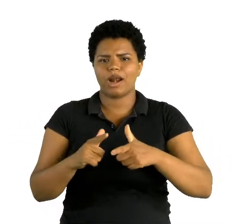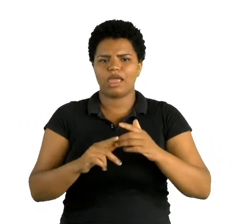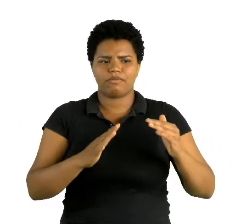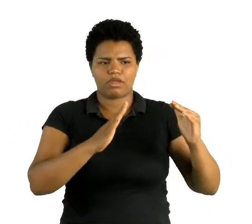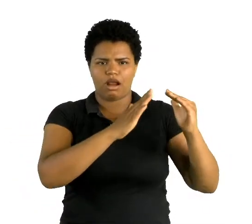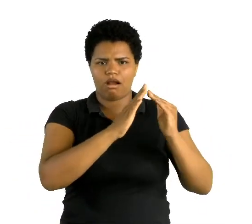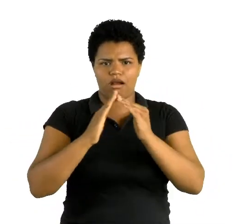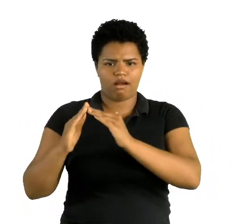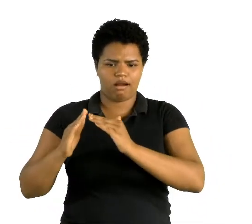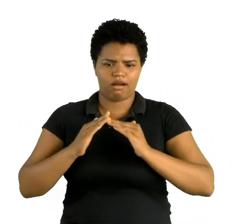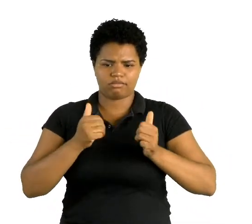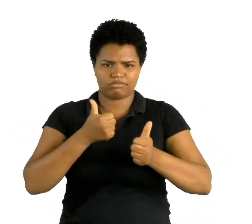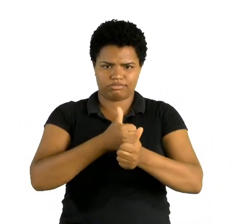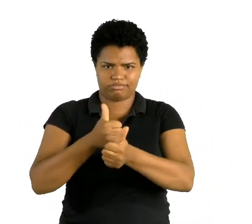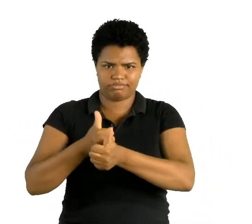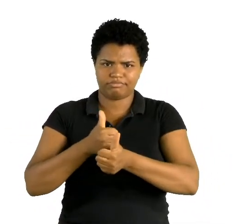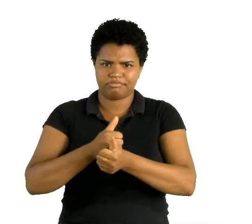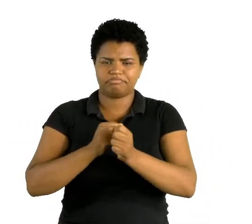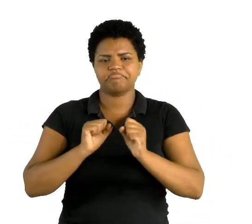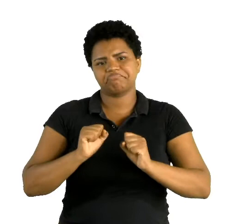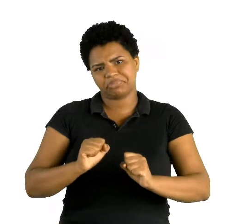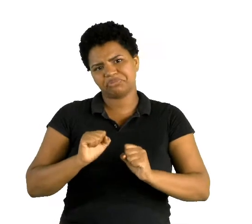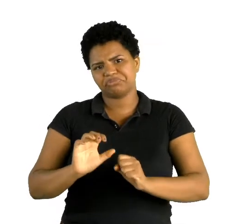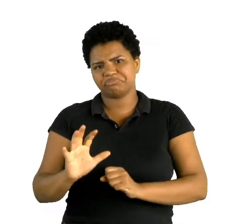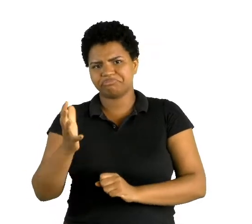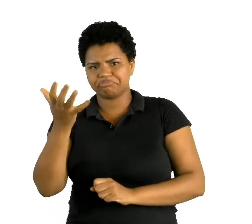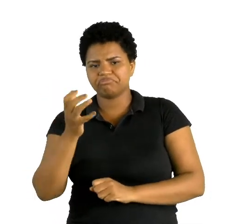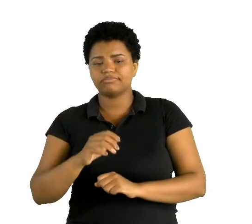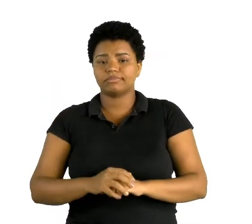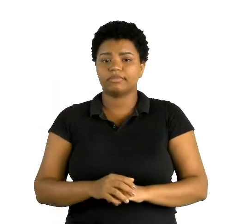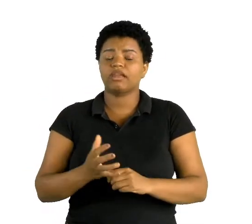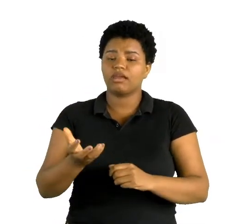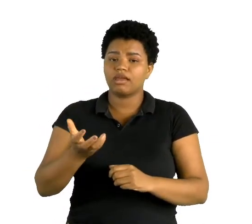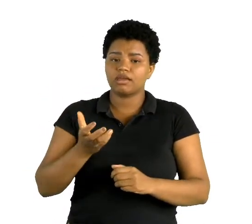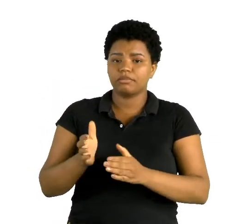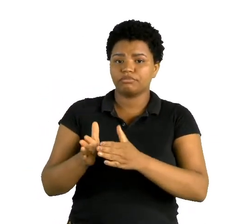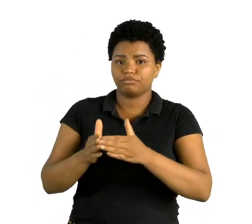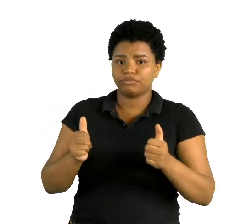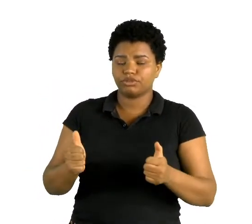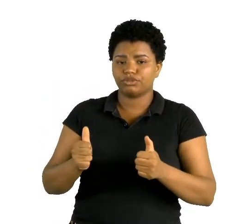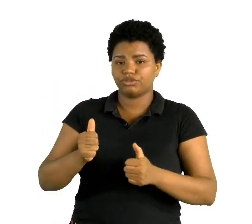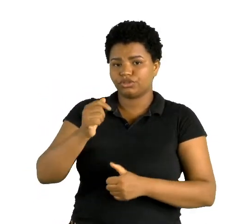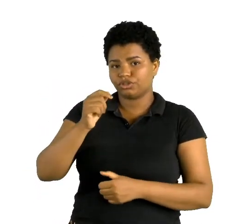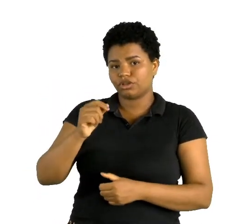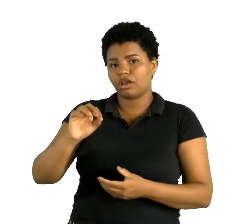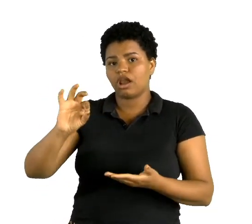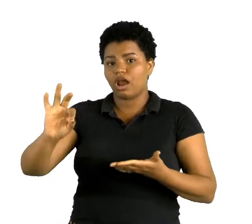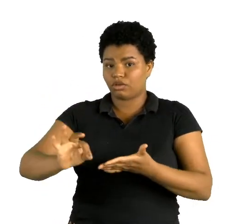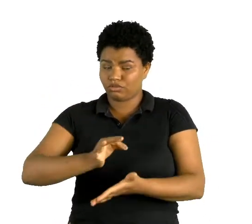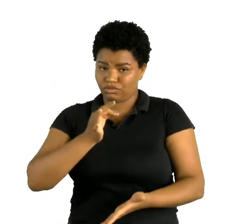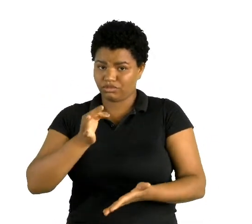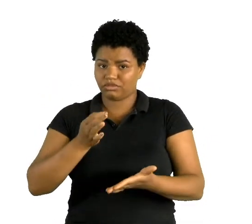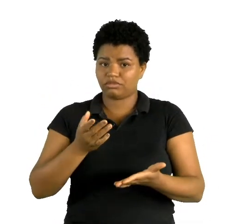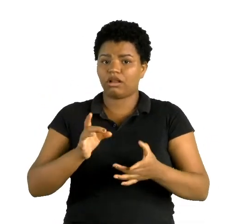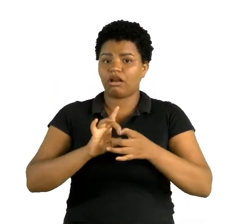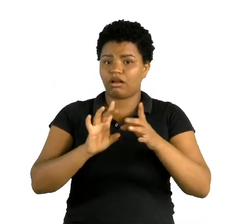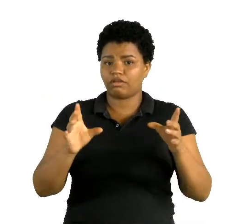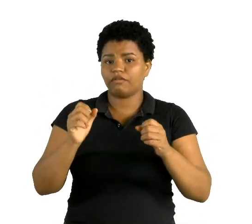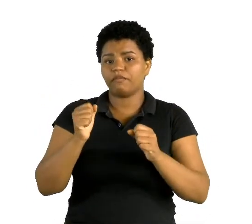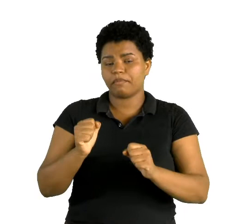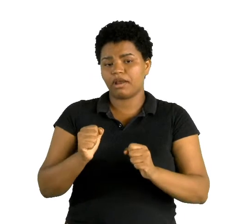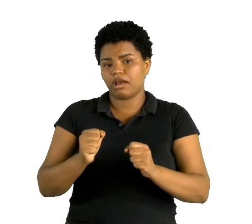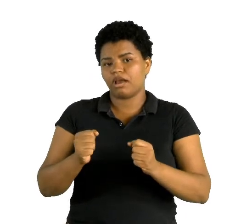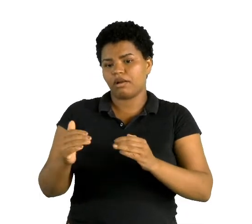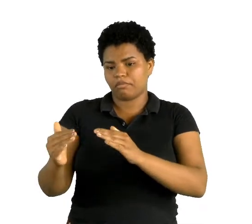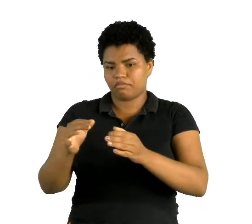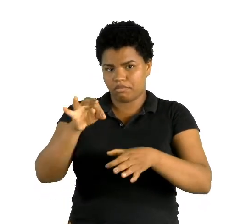solicitar autorização para plantar uma árvore em área pública? Basta ligar gratuitamente para a ouvidoria. Agora